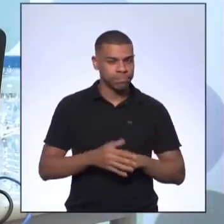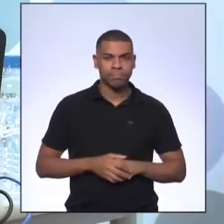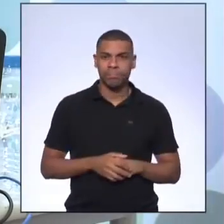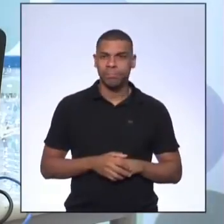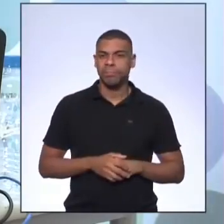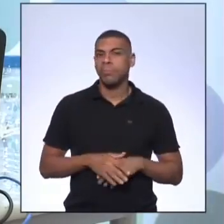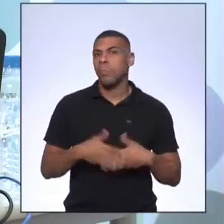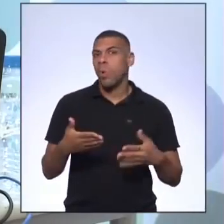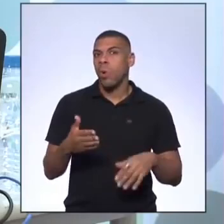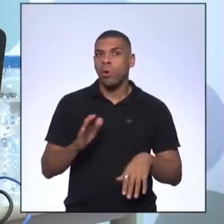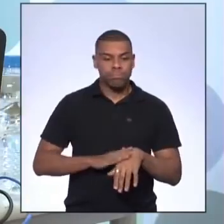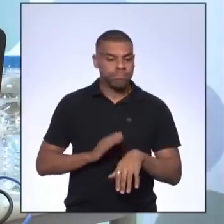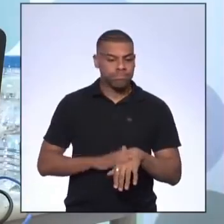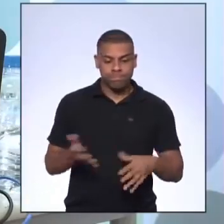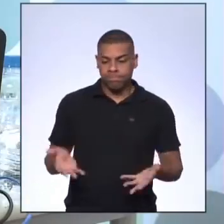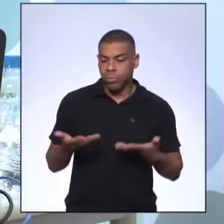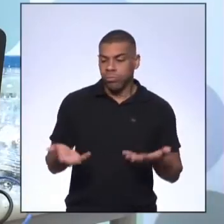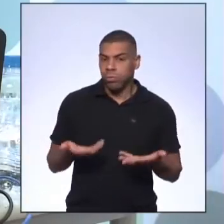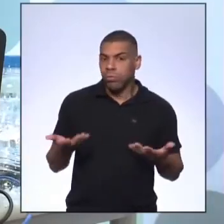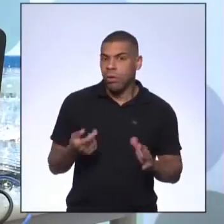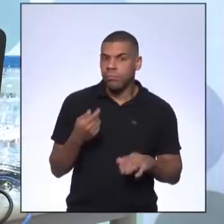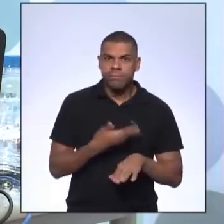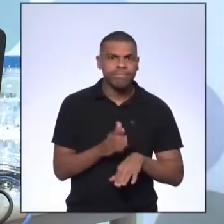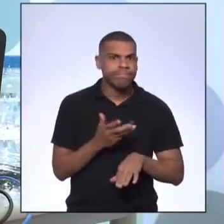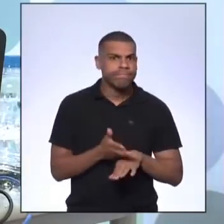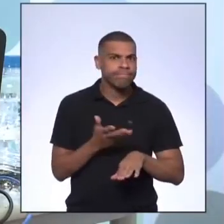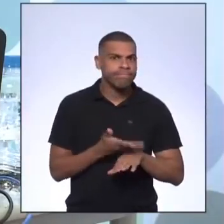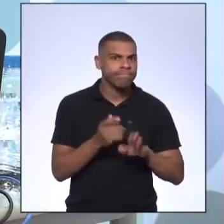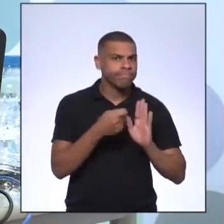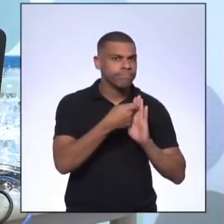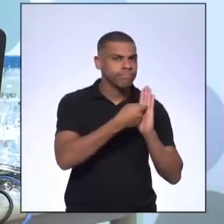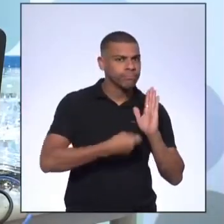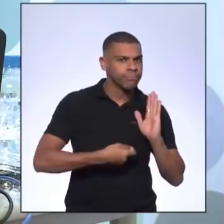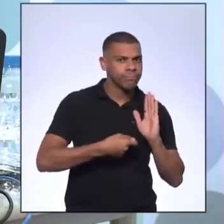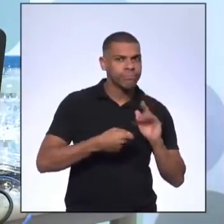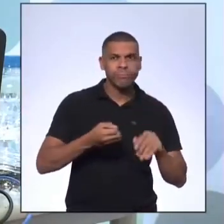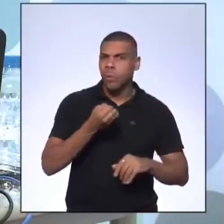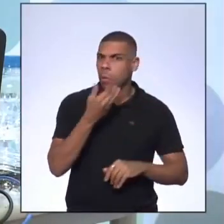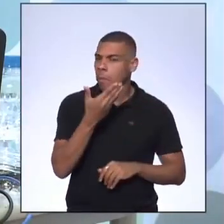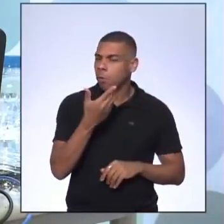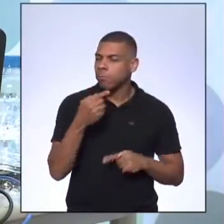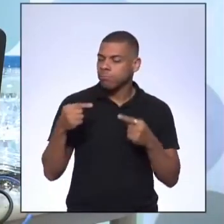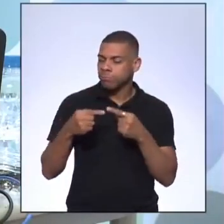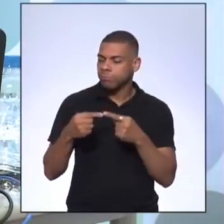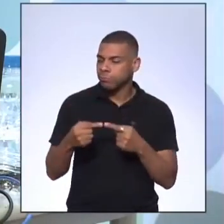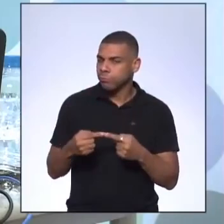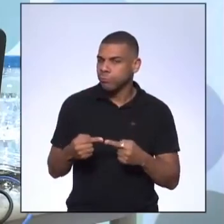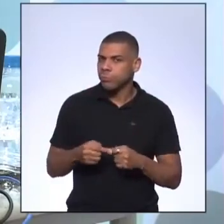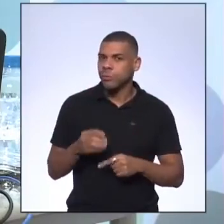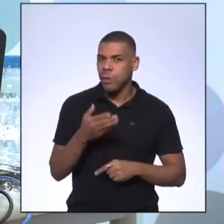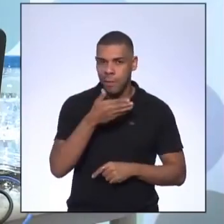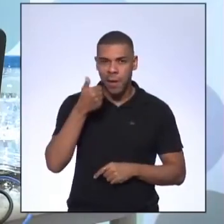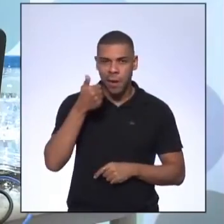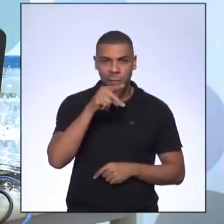fazer, quanto mais vocês treinarem, melhor. Quanto mais escrever, quanto mais ler sobre mais assuntos, melhor para vocês, ok? Então,